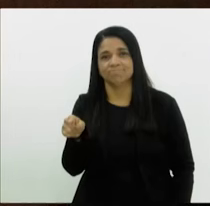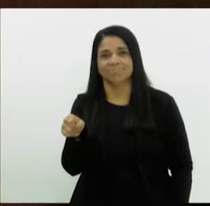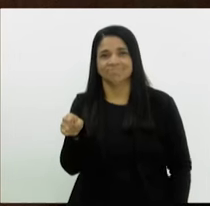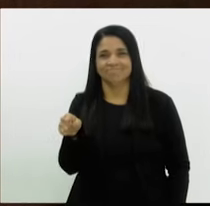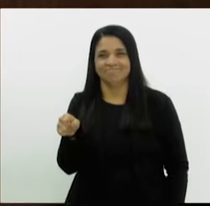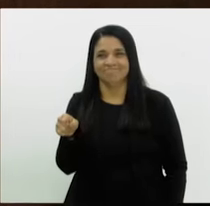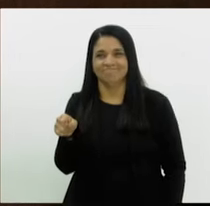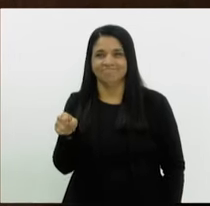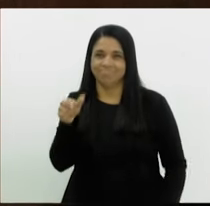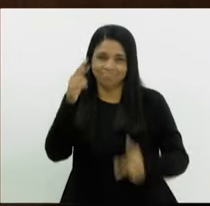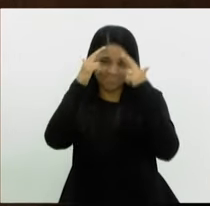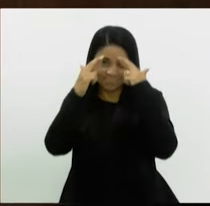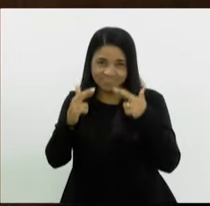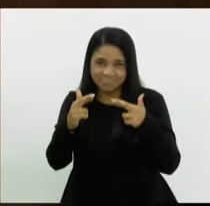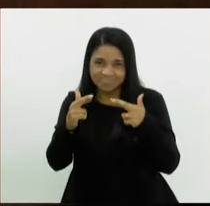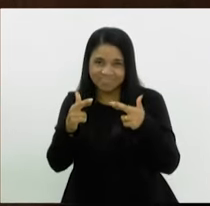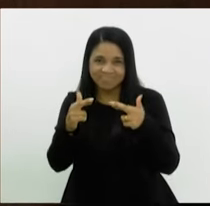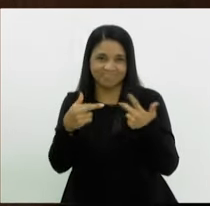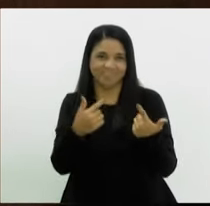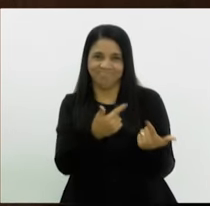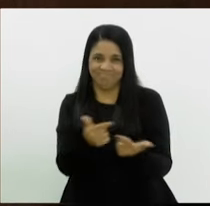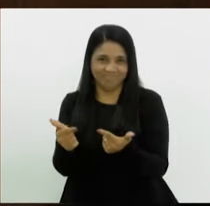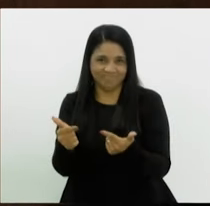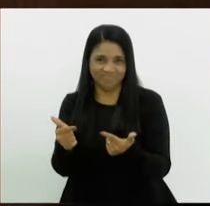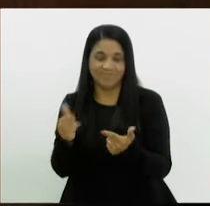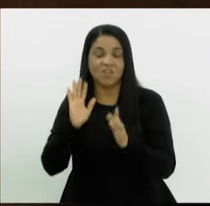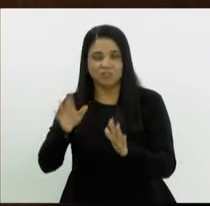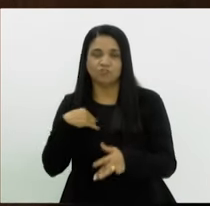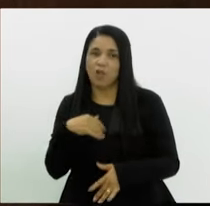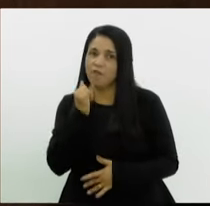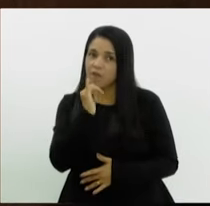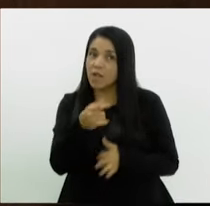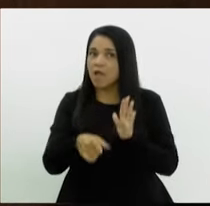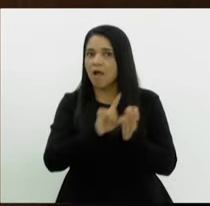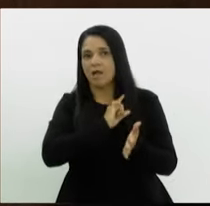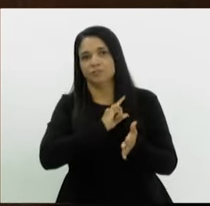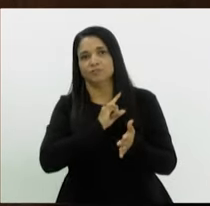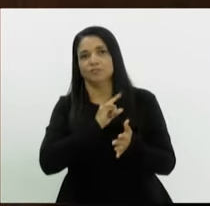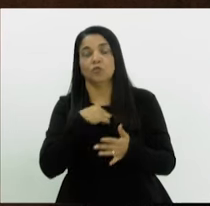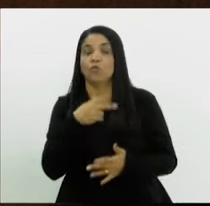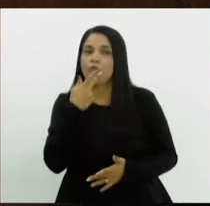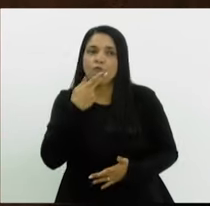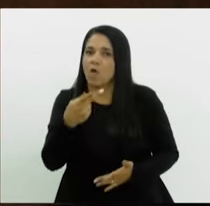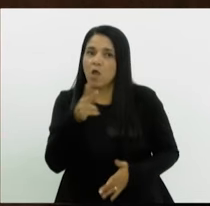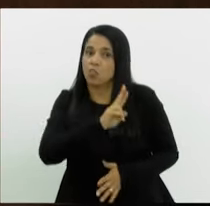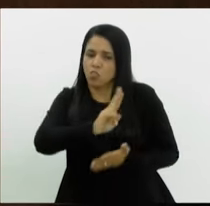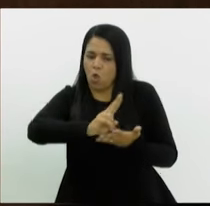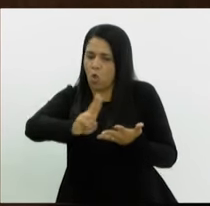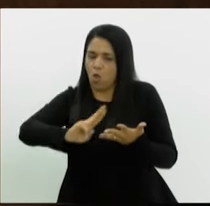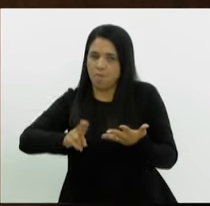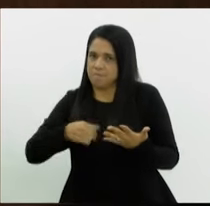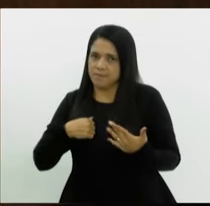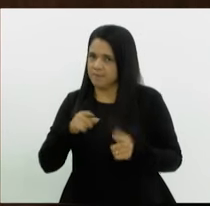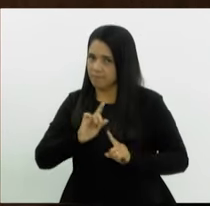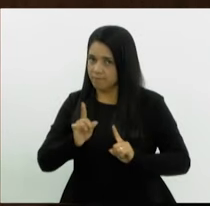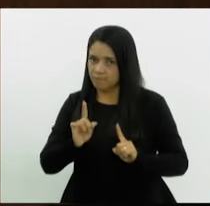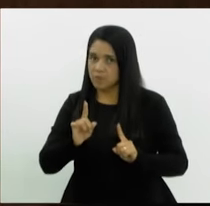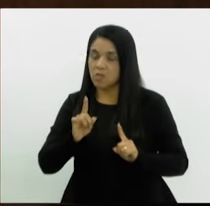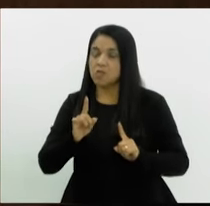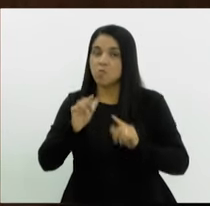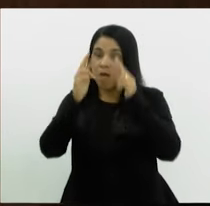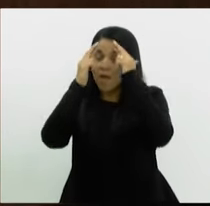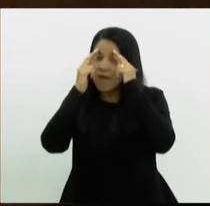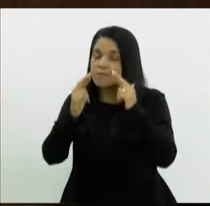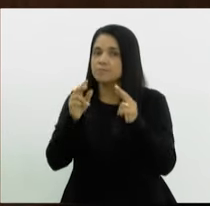nesse desrespeito. Eu já fiquei de falar isso aqui, só não vou dar nome, porque em consideração que